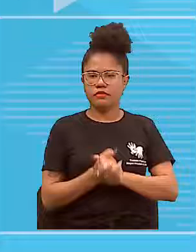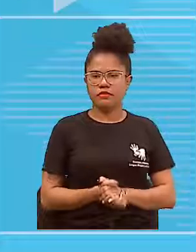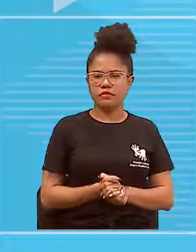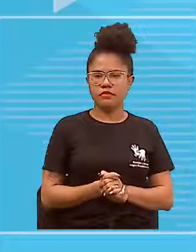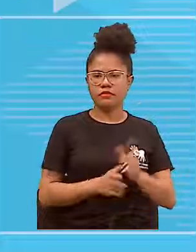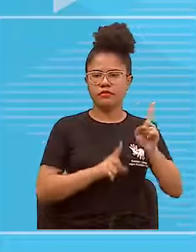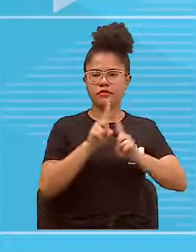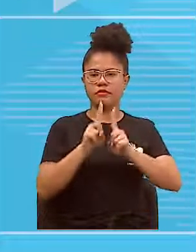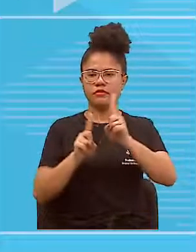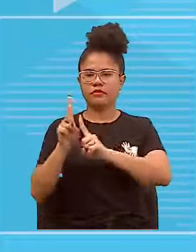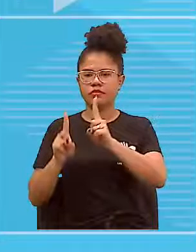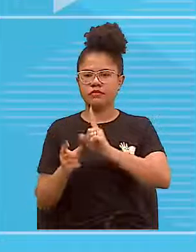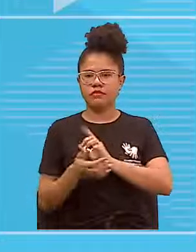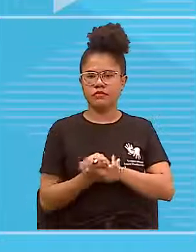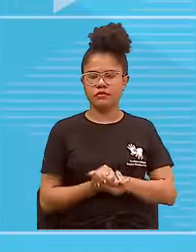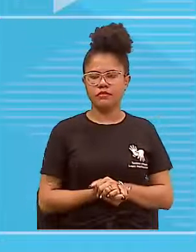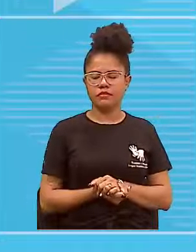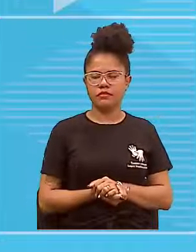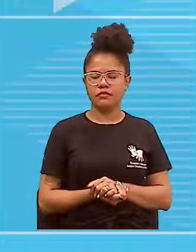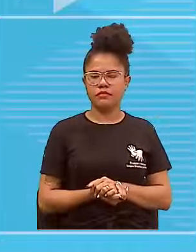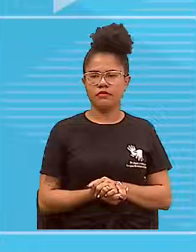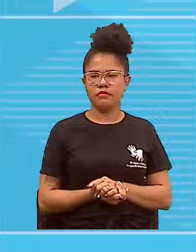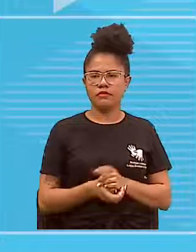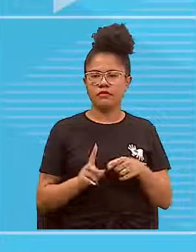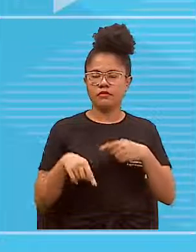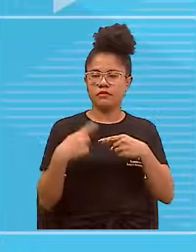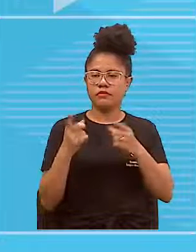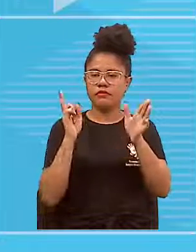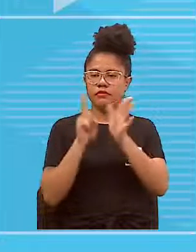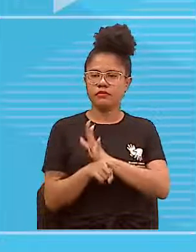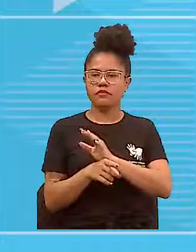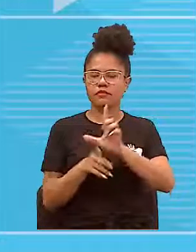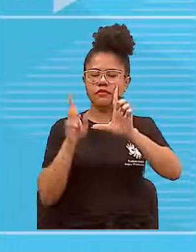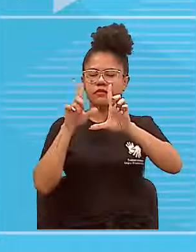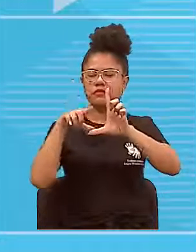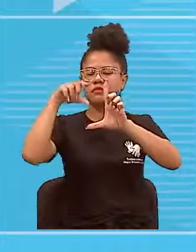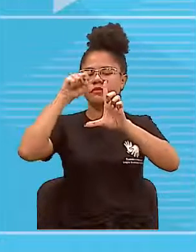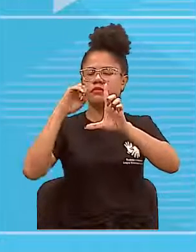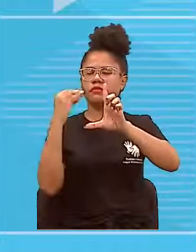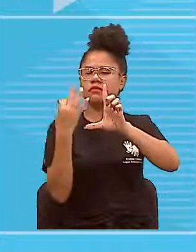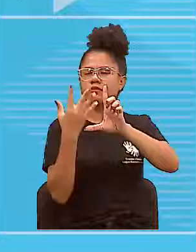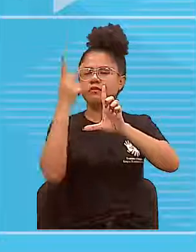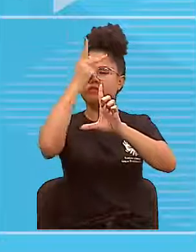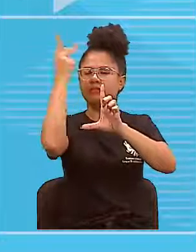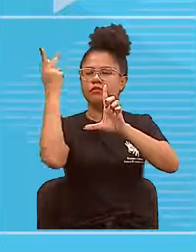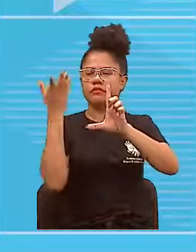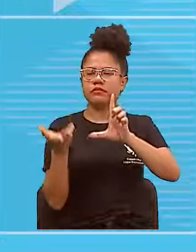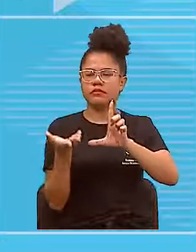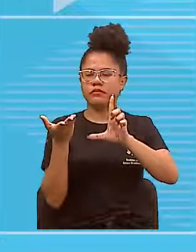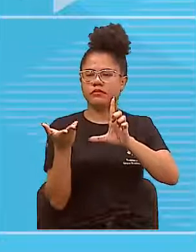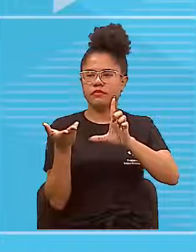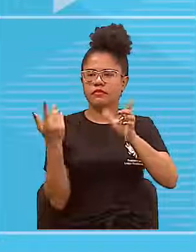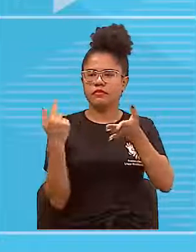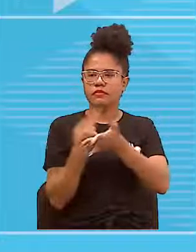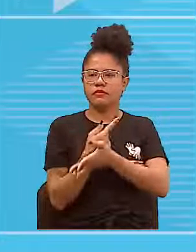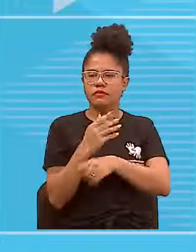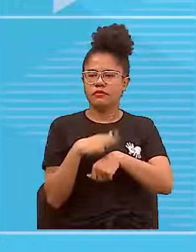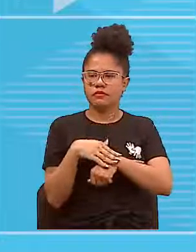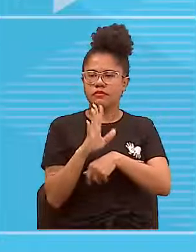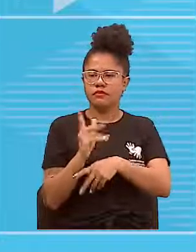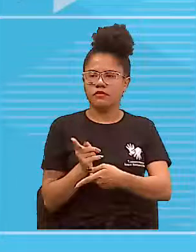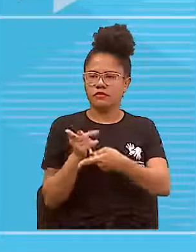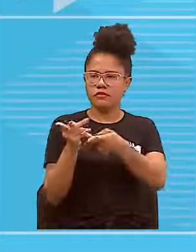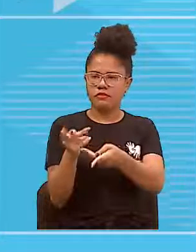Olha a estatística. Aí ele pergunta assim: selecionar uma meta. Você quer que aconteça mais visita